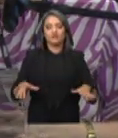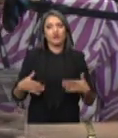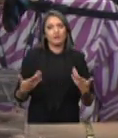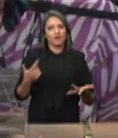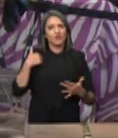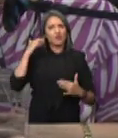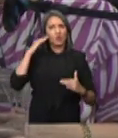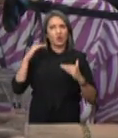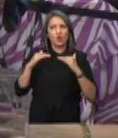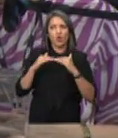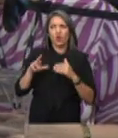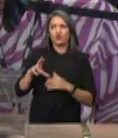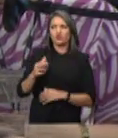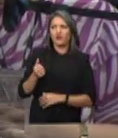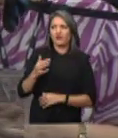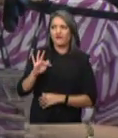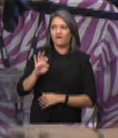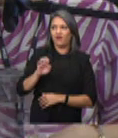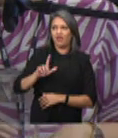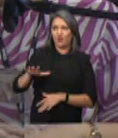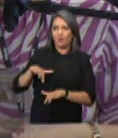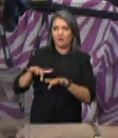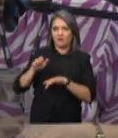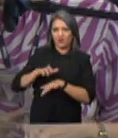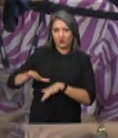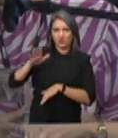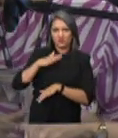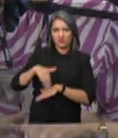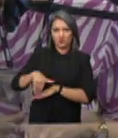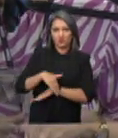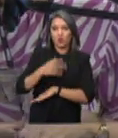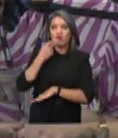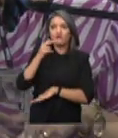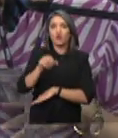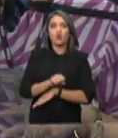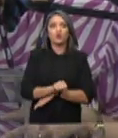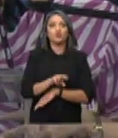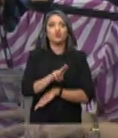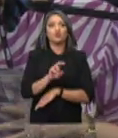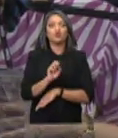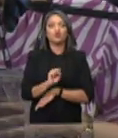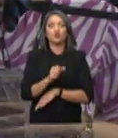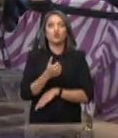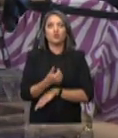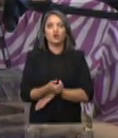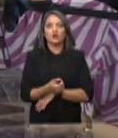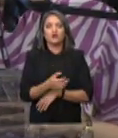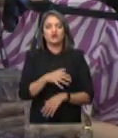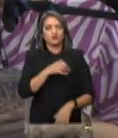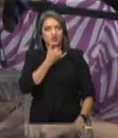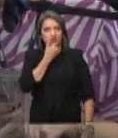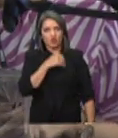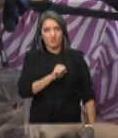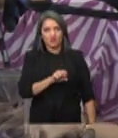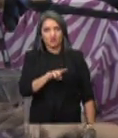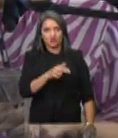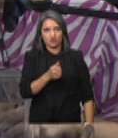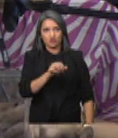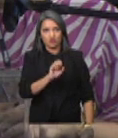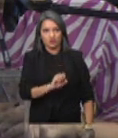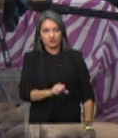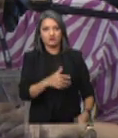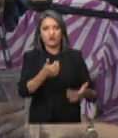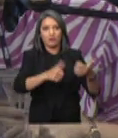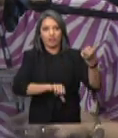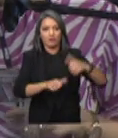Rafael do movimento Nacional de rua quando ele fala sobre o desmonte do SUS e a sua preocupação com o corte de verba para proteção